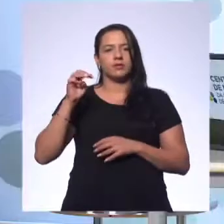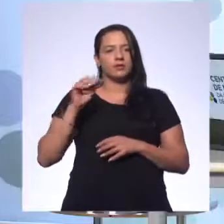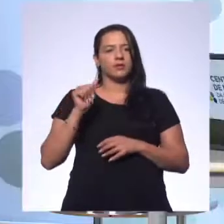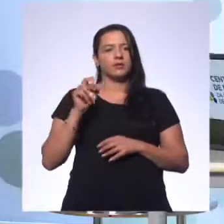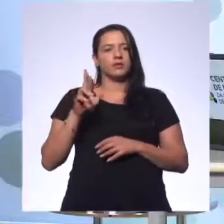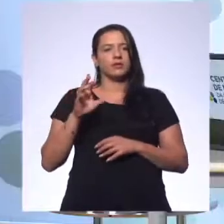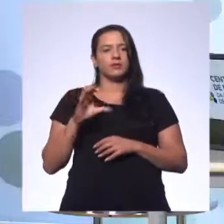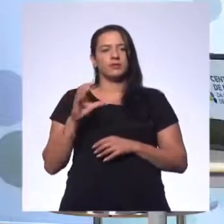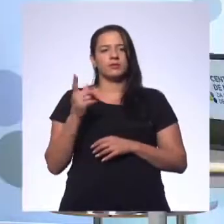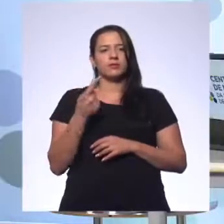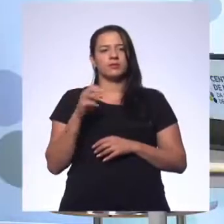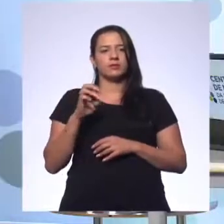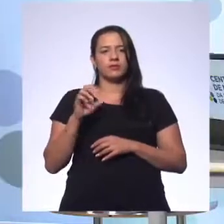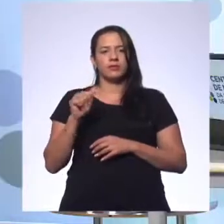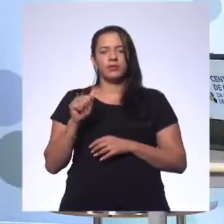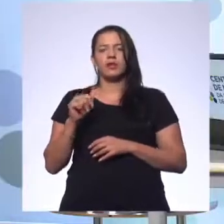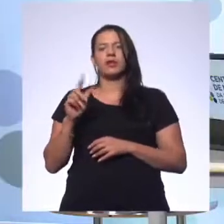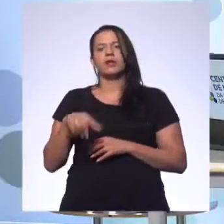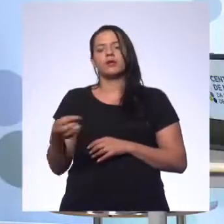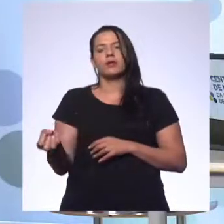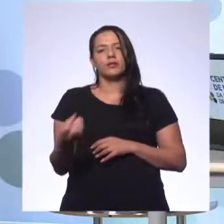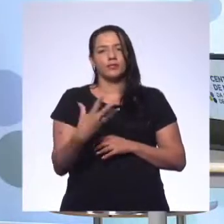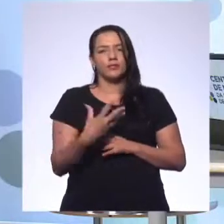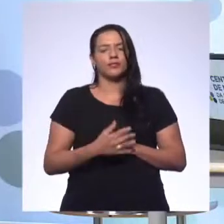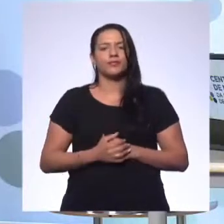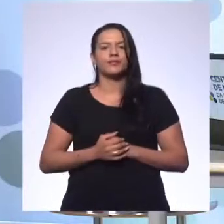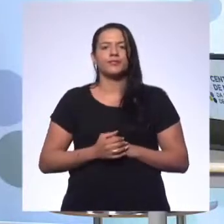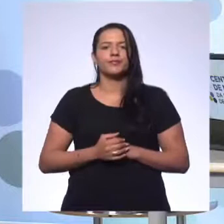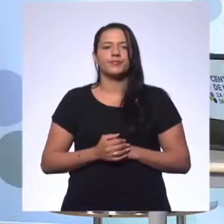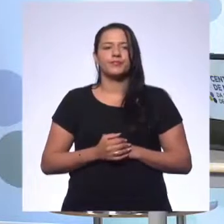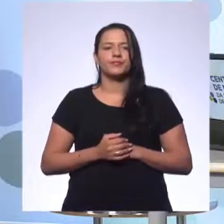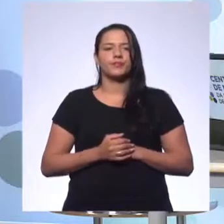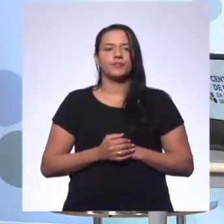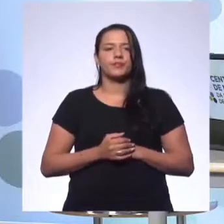for pensar aqui, a gente tem o quê?